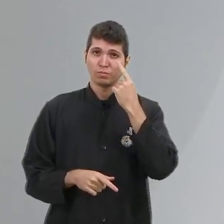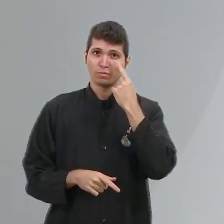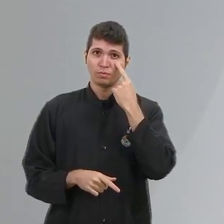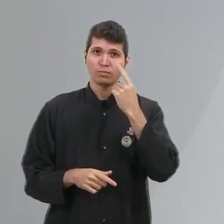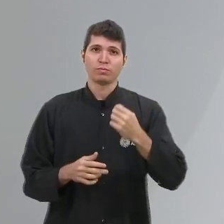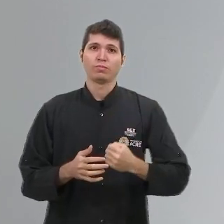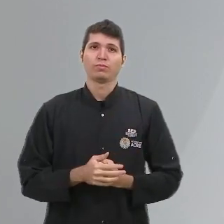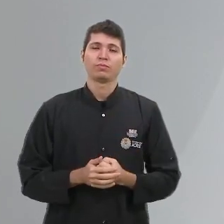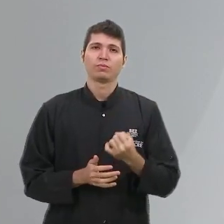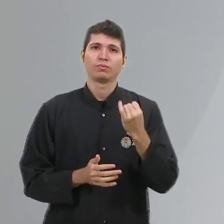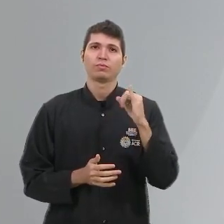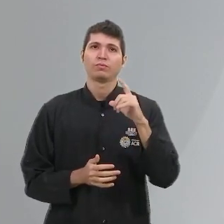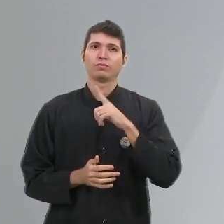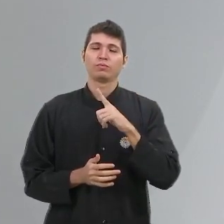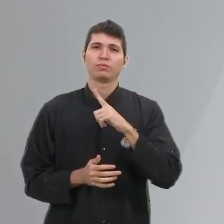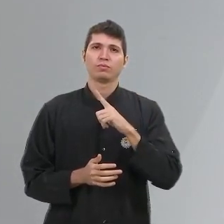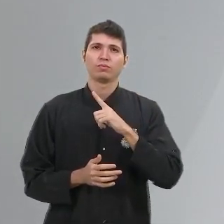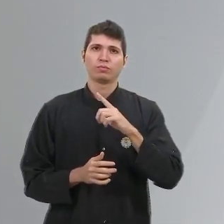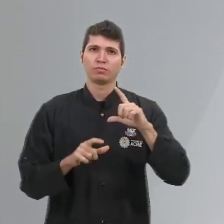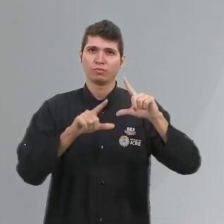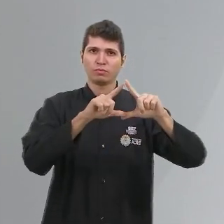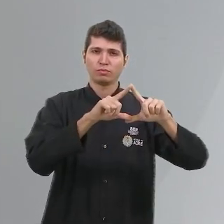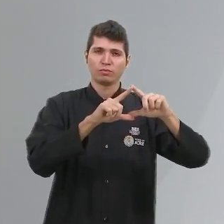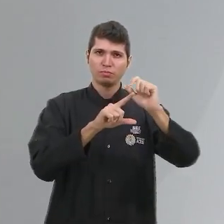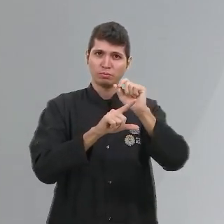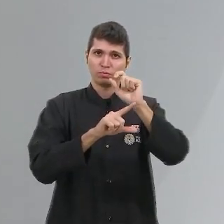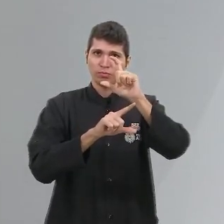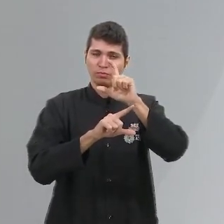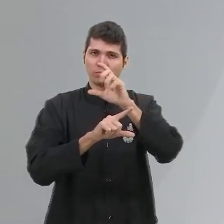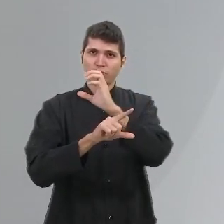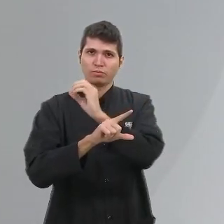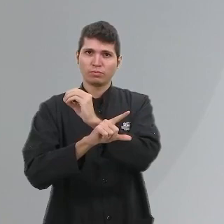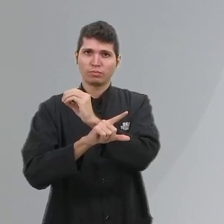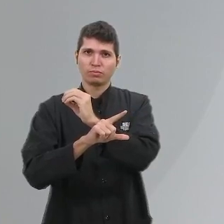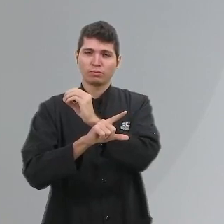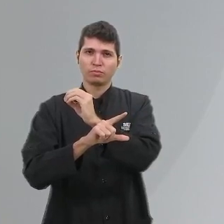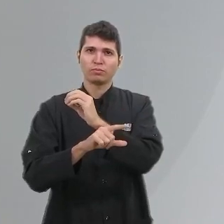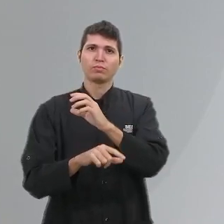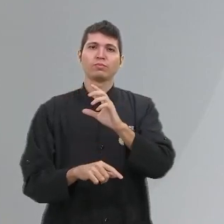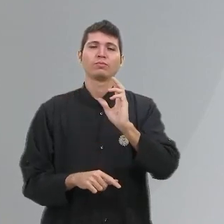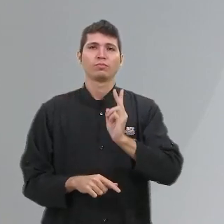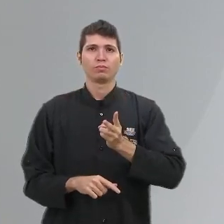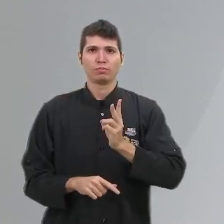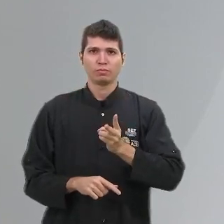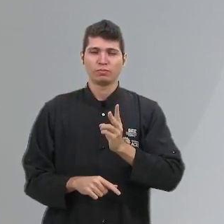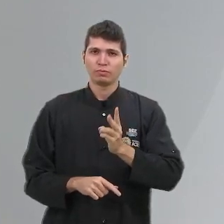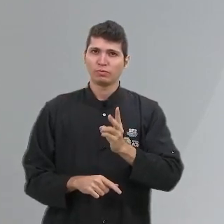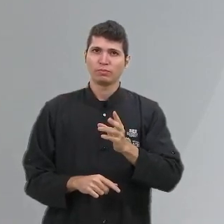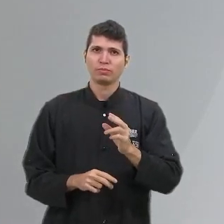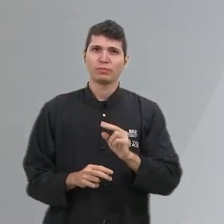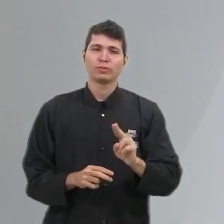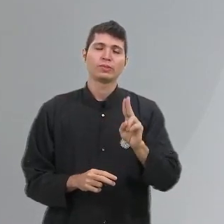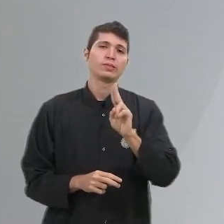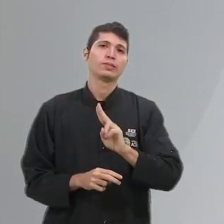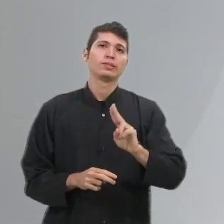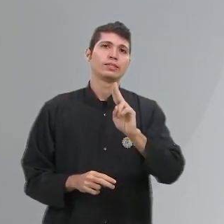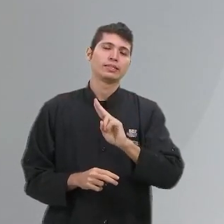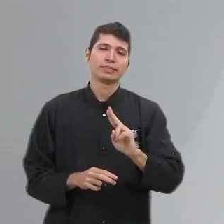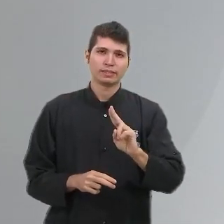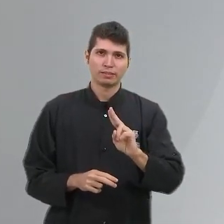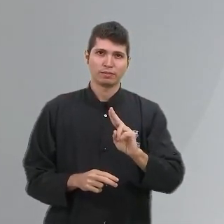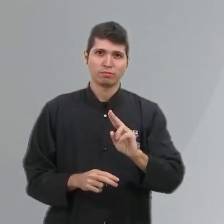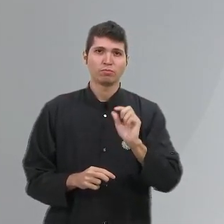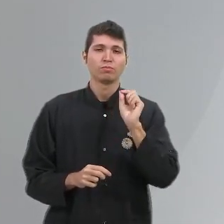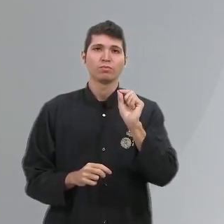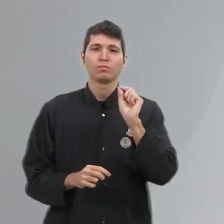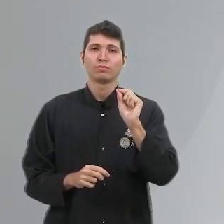eu tenho uma ideia do delta maior que zero, eu vou definir sempre um x' diferente de x duas linhas. Professor, o que significa isso, professor? Toda